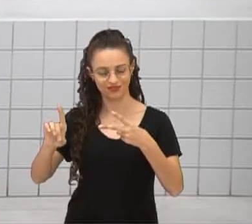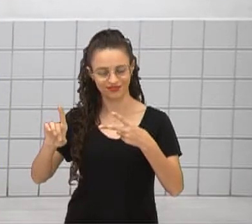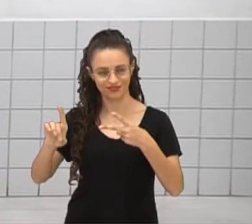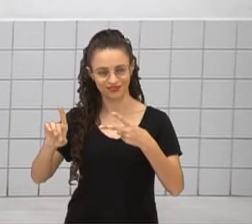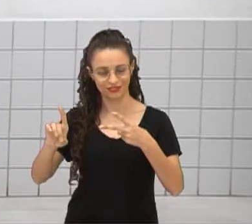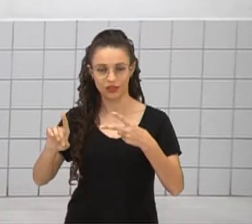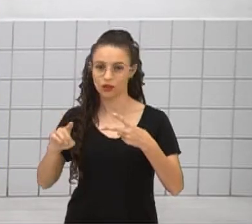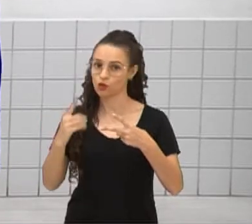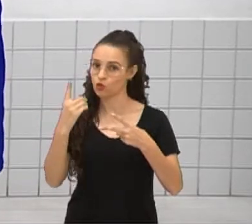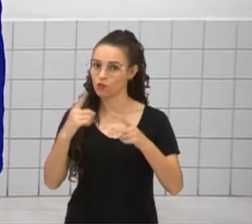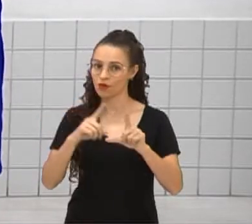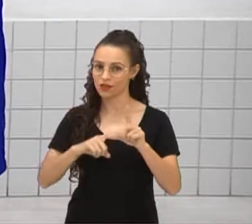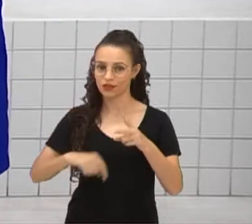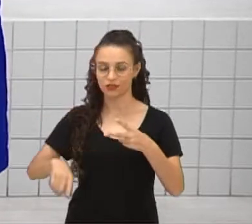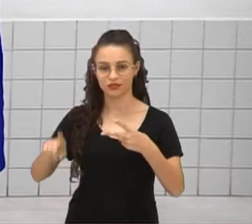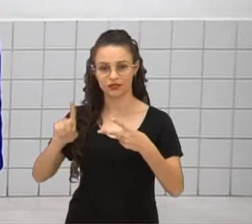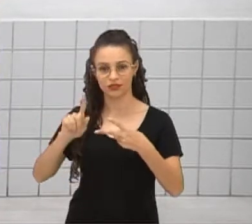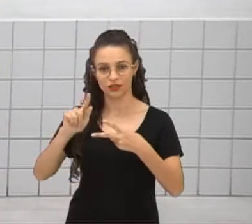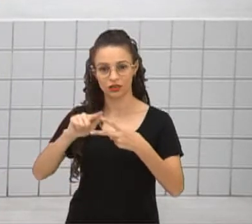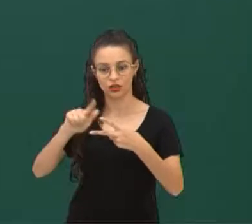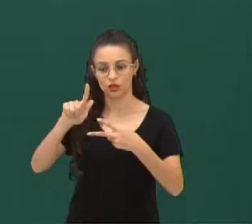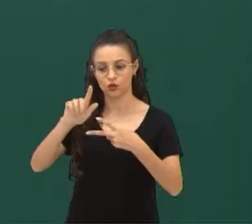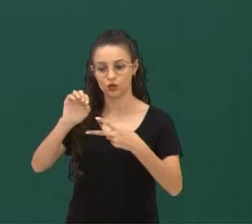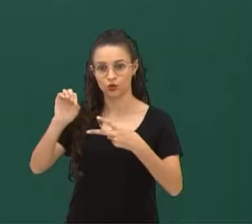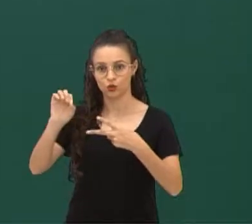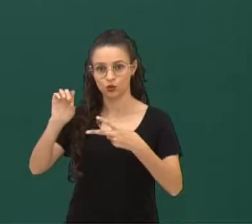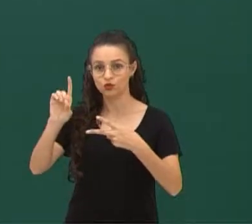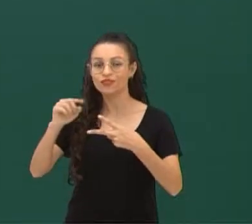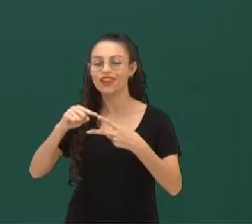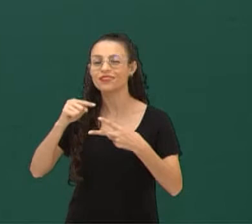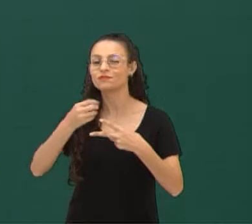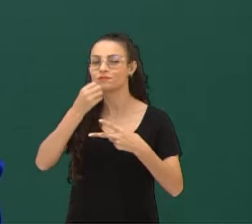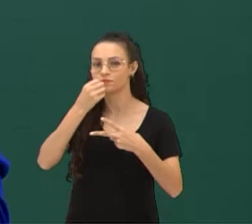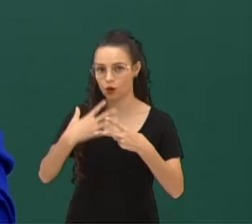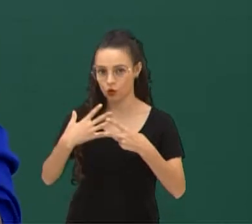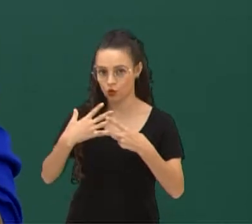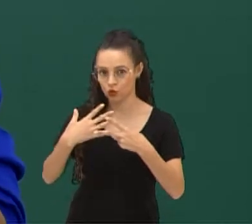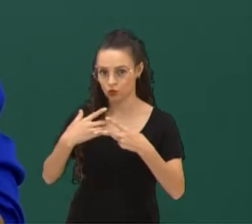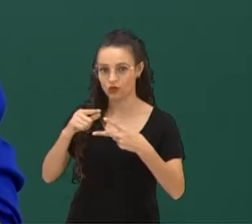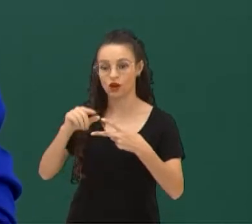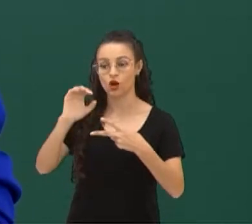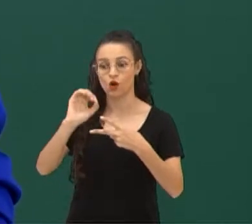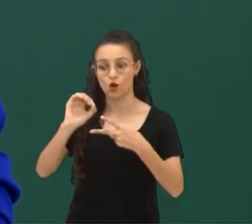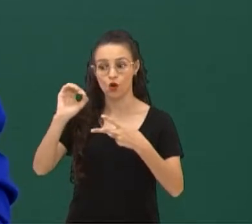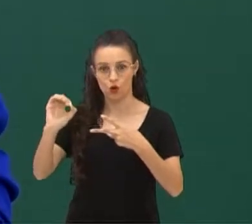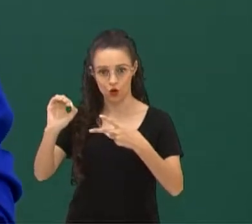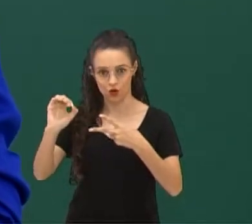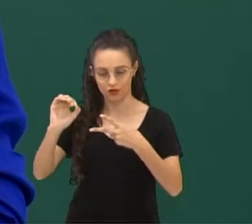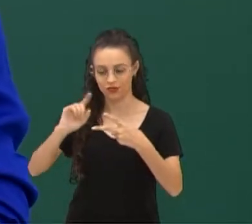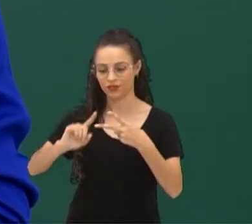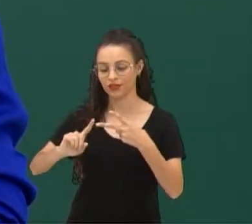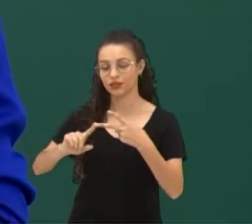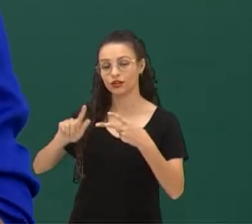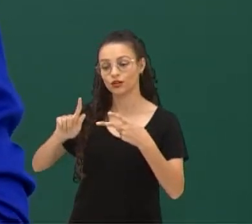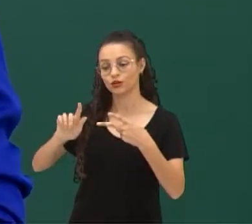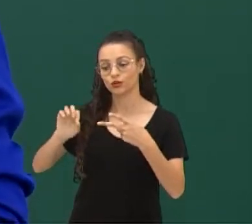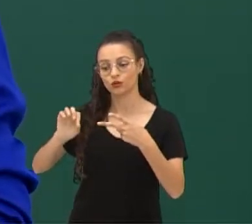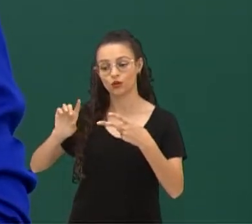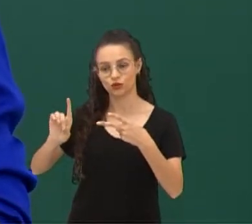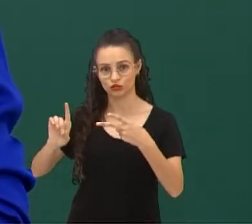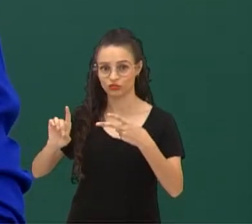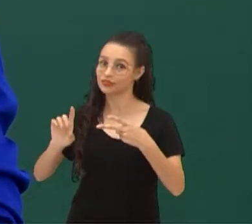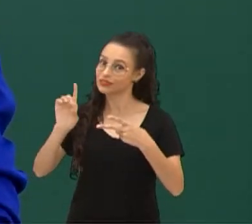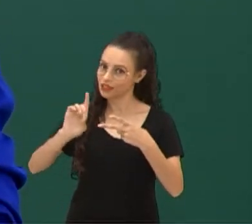uma letrinha né Google que é o adjetivo bom são dois olhos pode que significa Deus